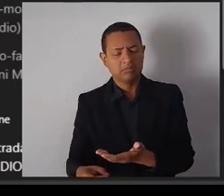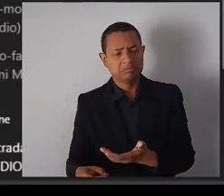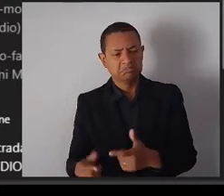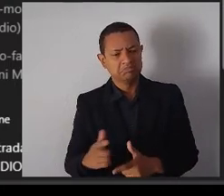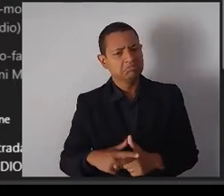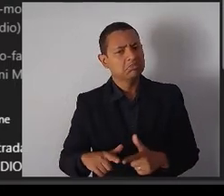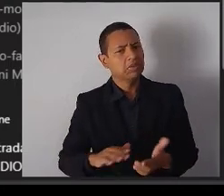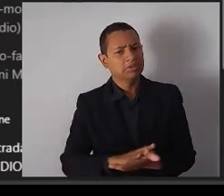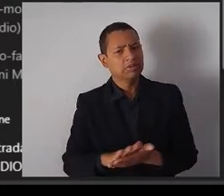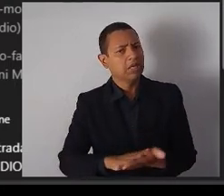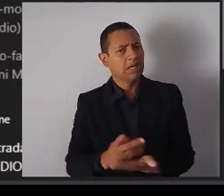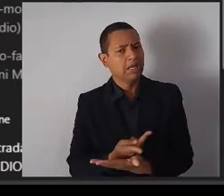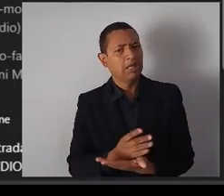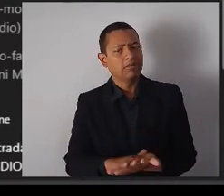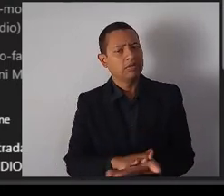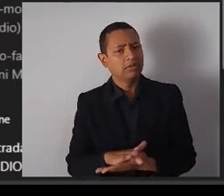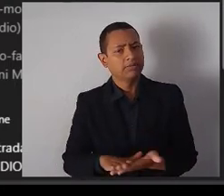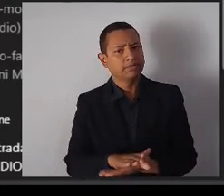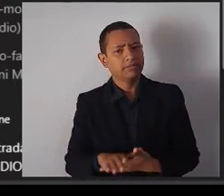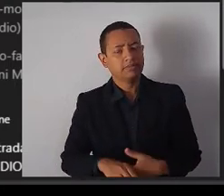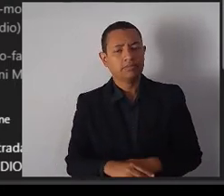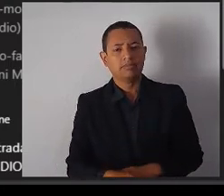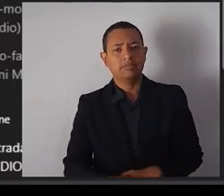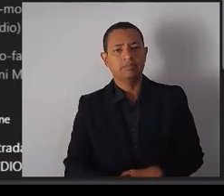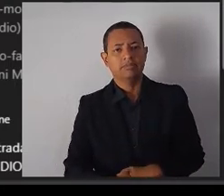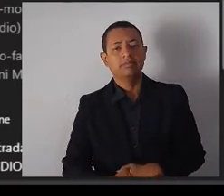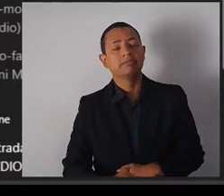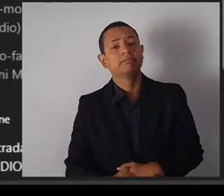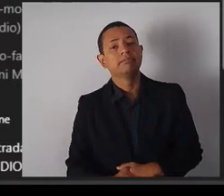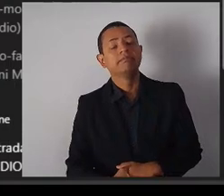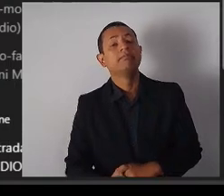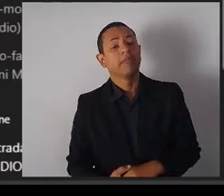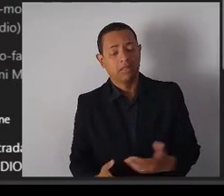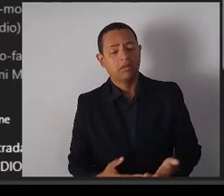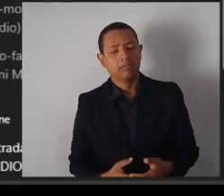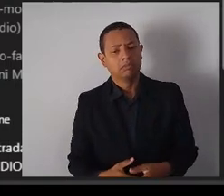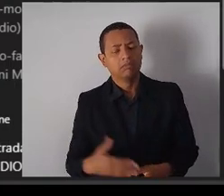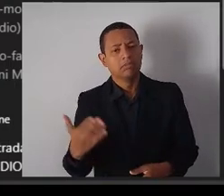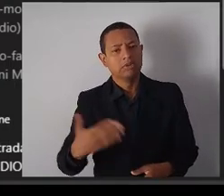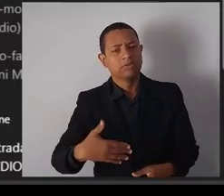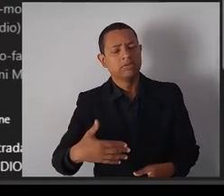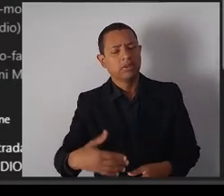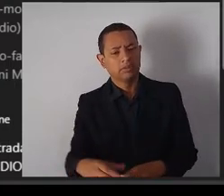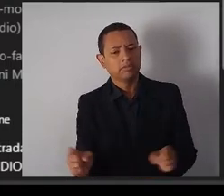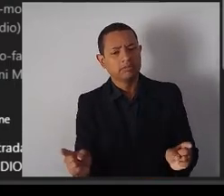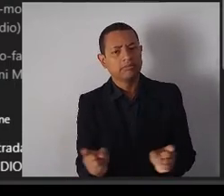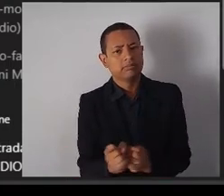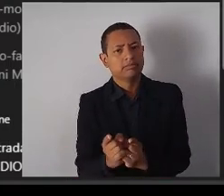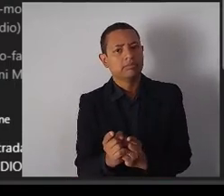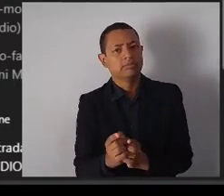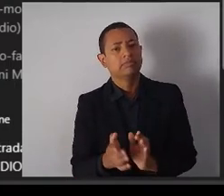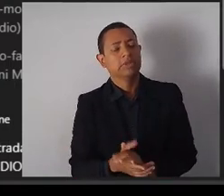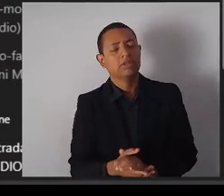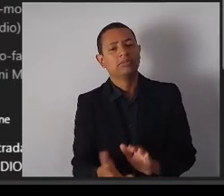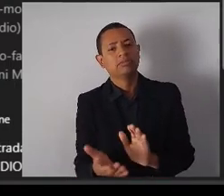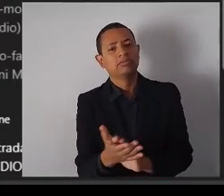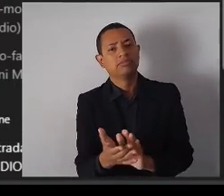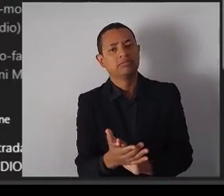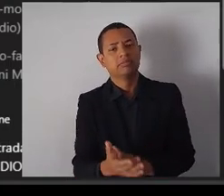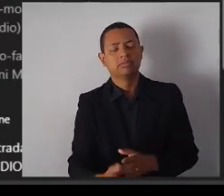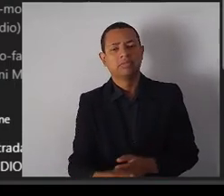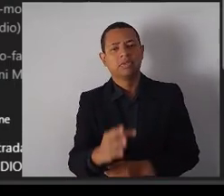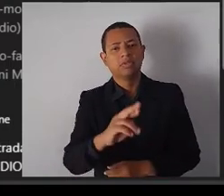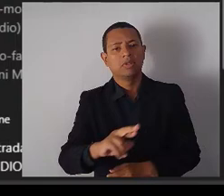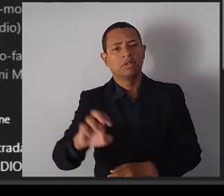E por essas razões, excelências, cumprindo aqui o compromisso de ser breve, mais uma vez parabenizando ao TRE pela brilhante